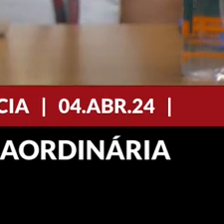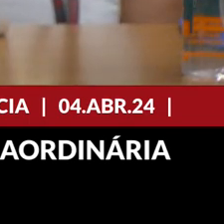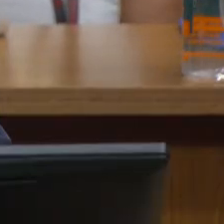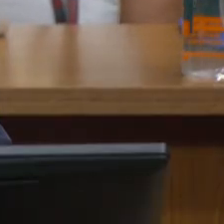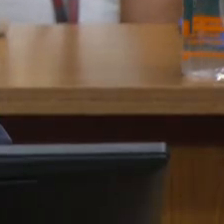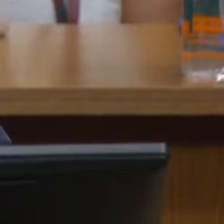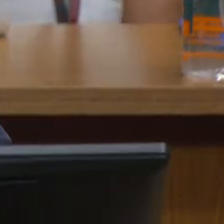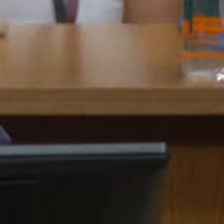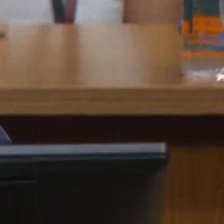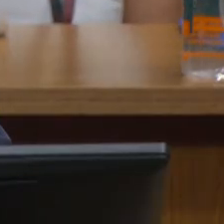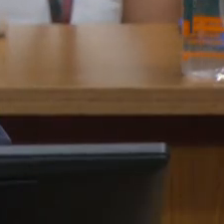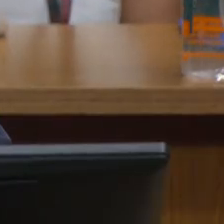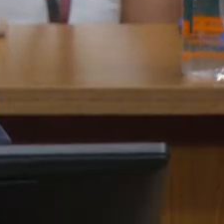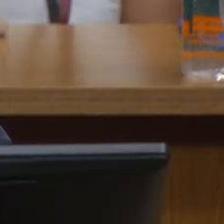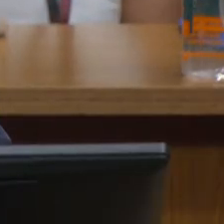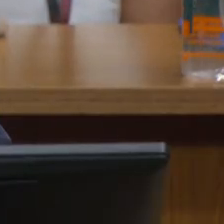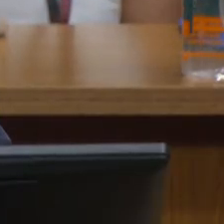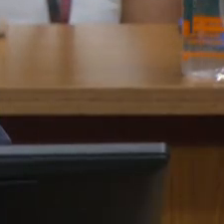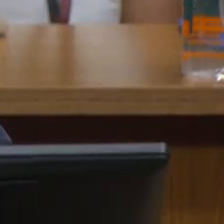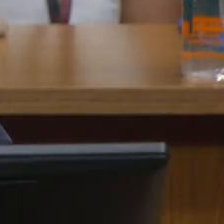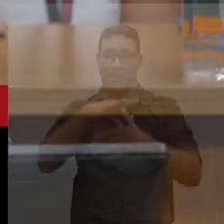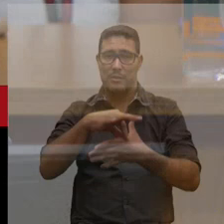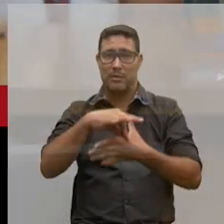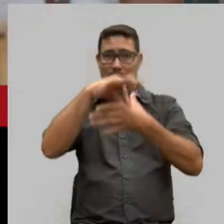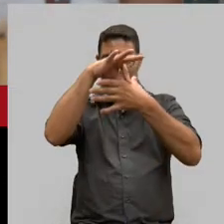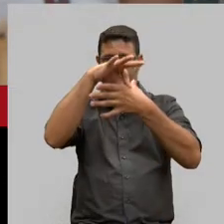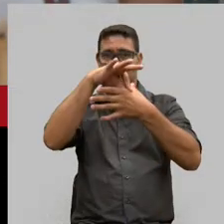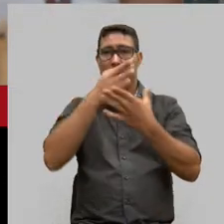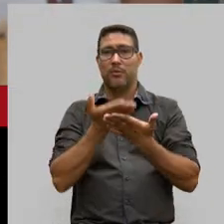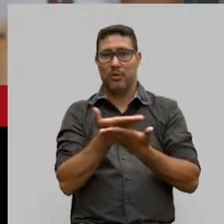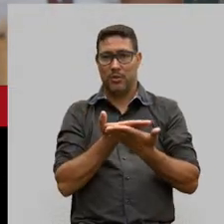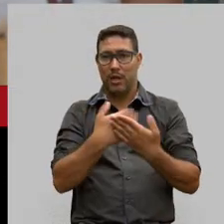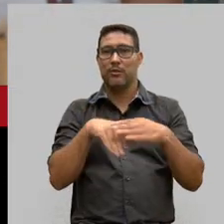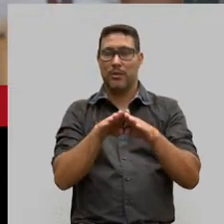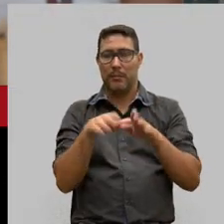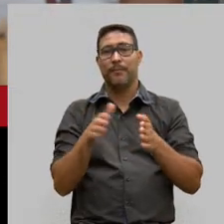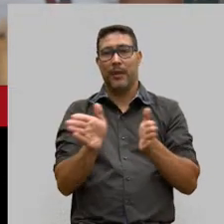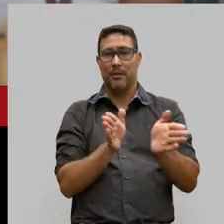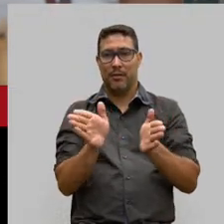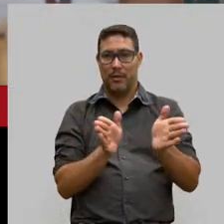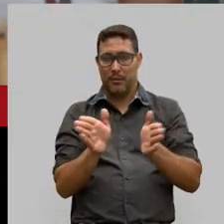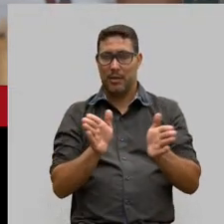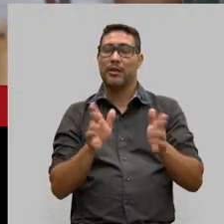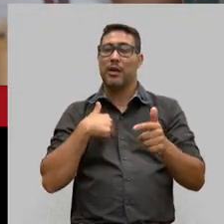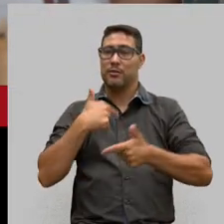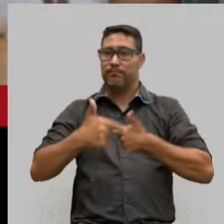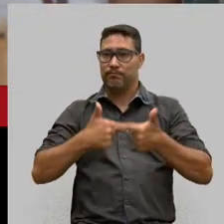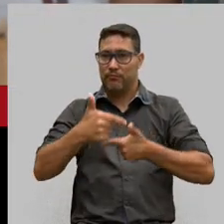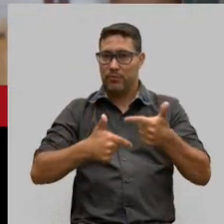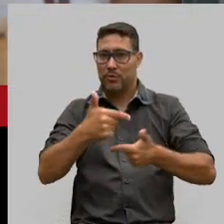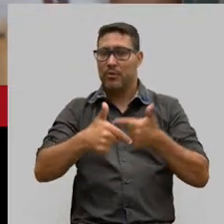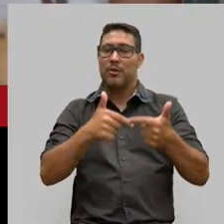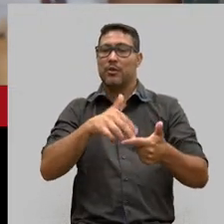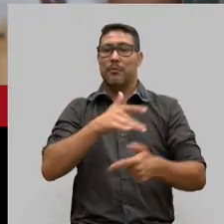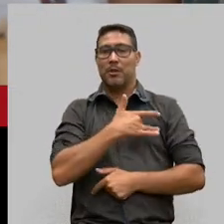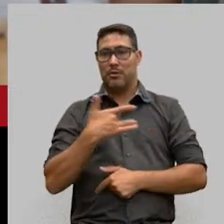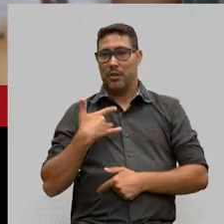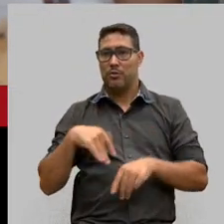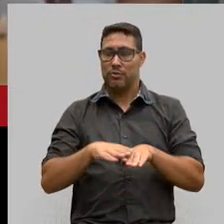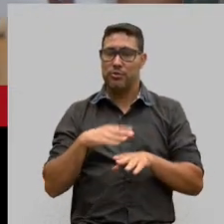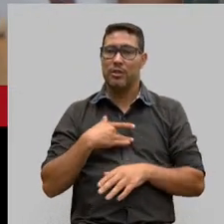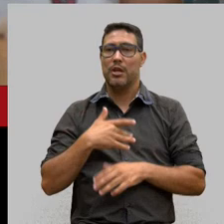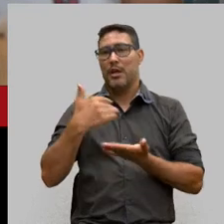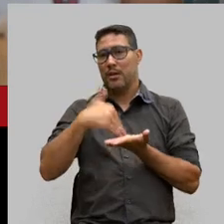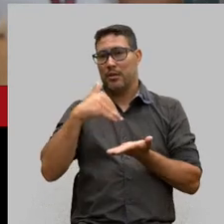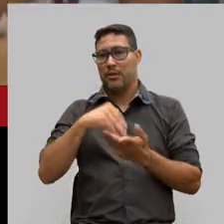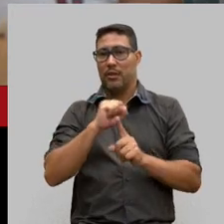assegurar-lhe atendimento prioritário e com acessibilidade ao serviço de saúde educação e assistência social diagnóstico